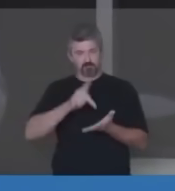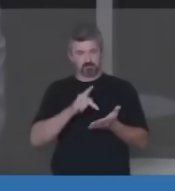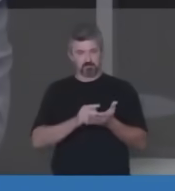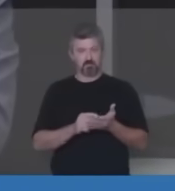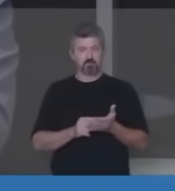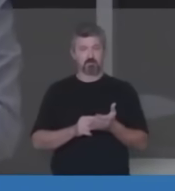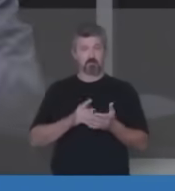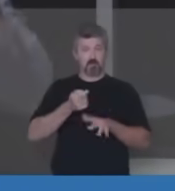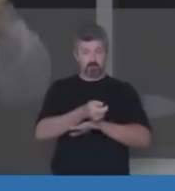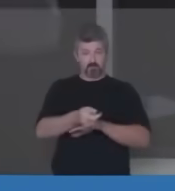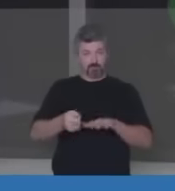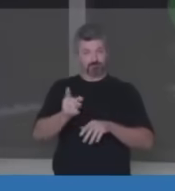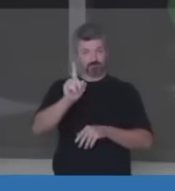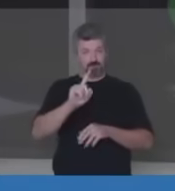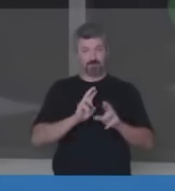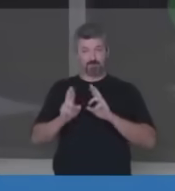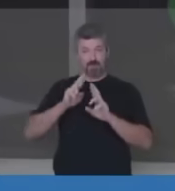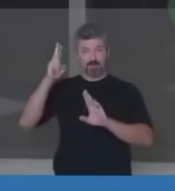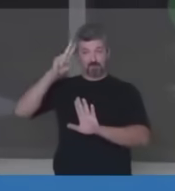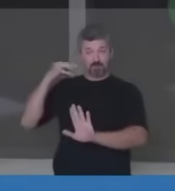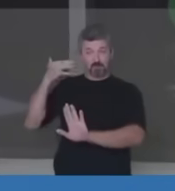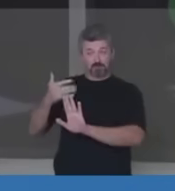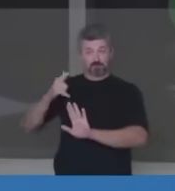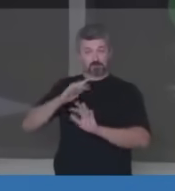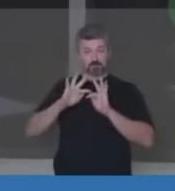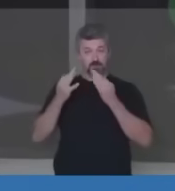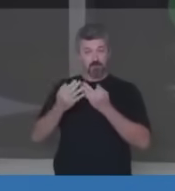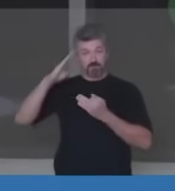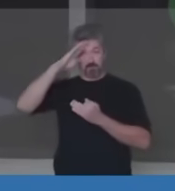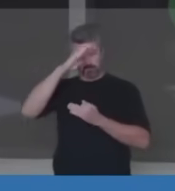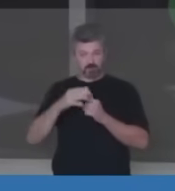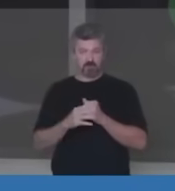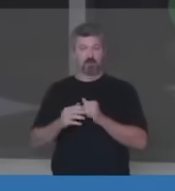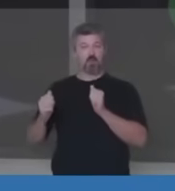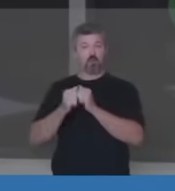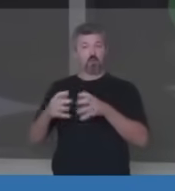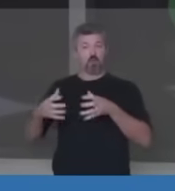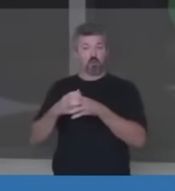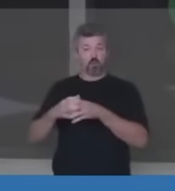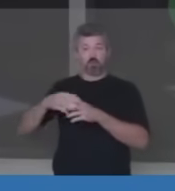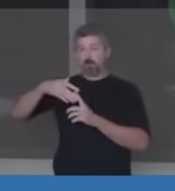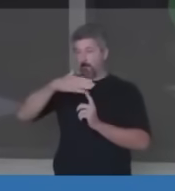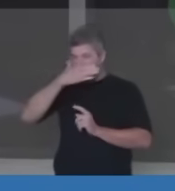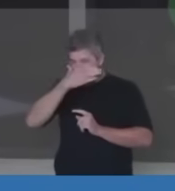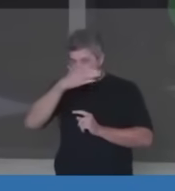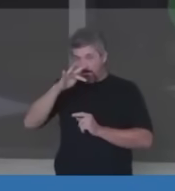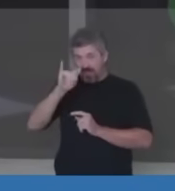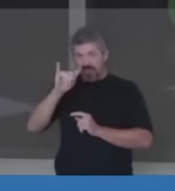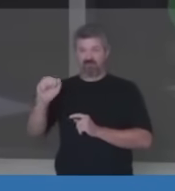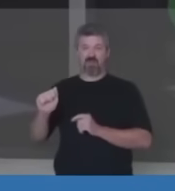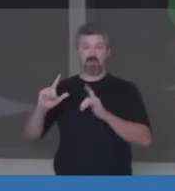não é desinformação. A relação histórica da família Bolsonaro com grupos mafiosos,